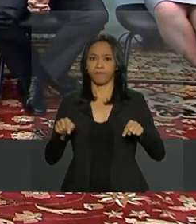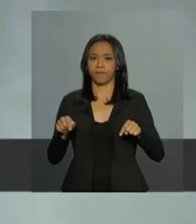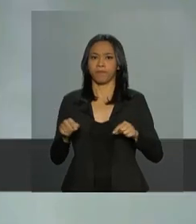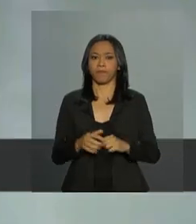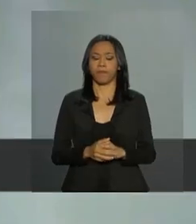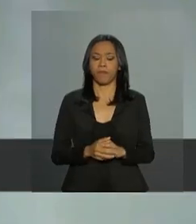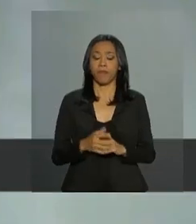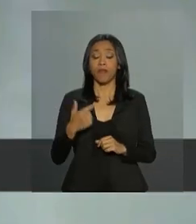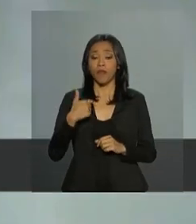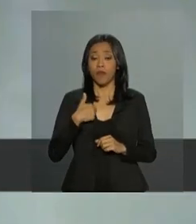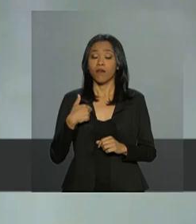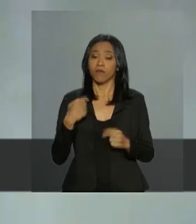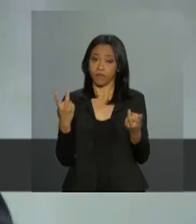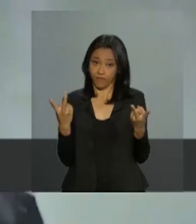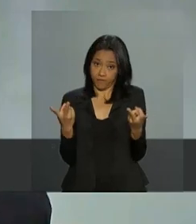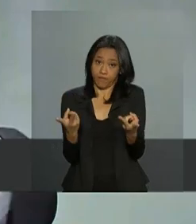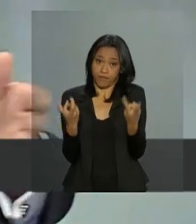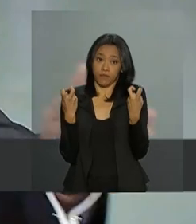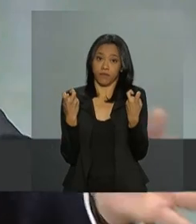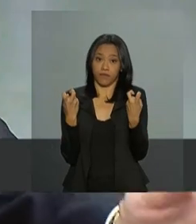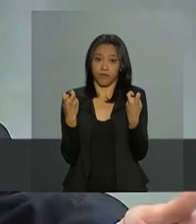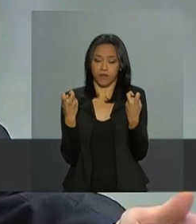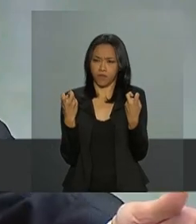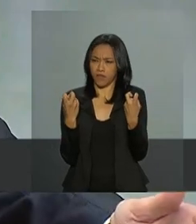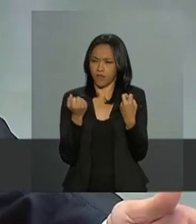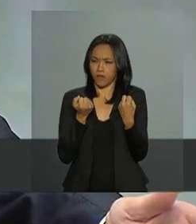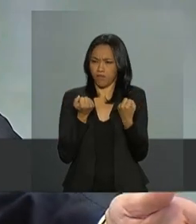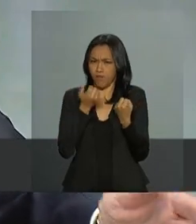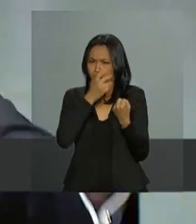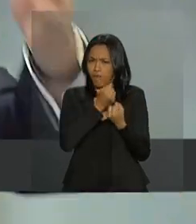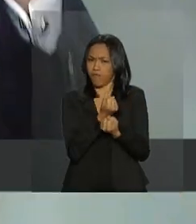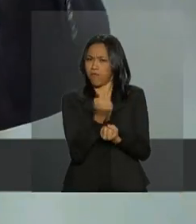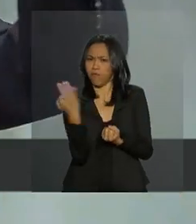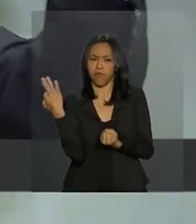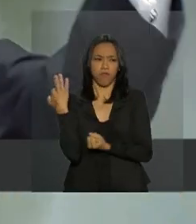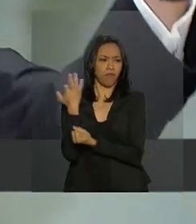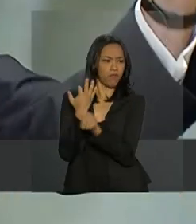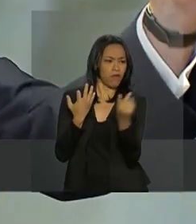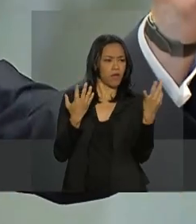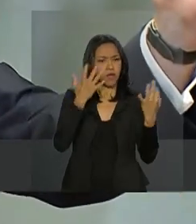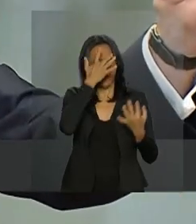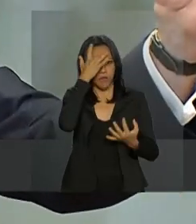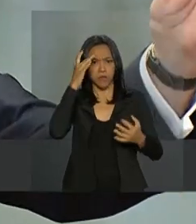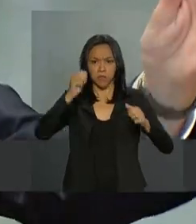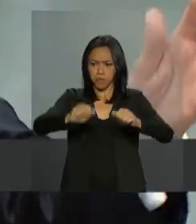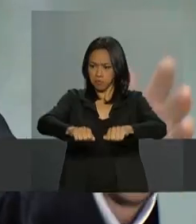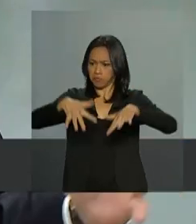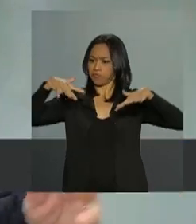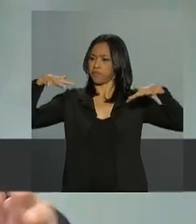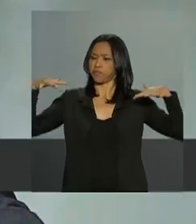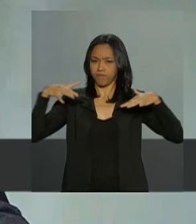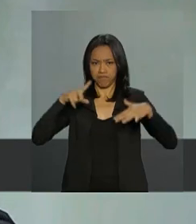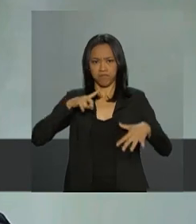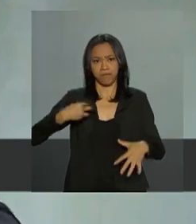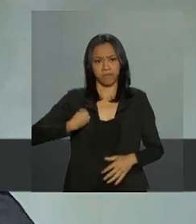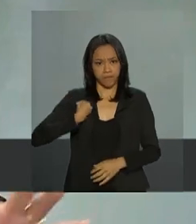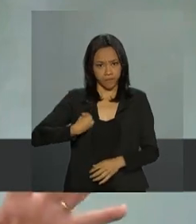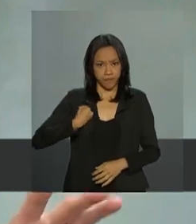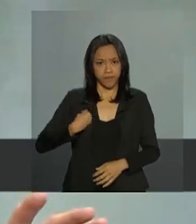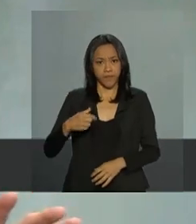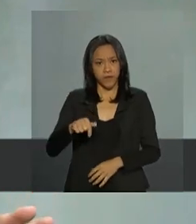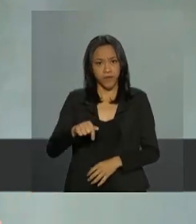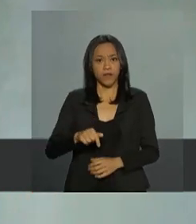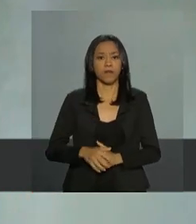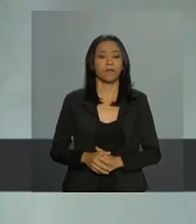Eu verifico que o plenário está lotado, igualmente as galerias, não é? Então eu vejo que